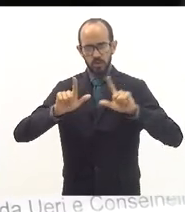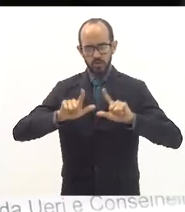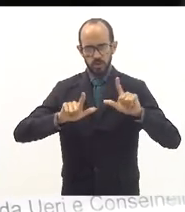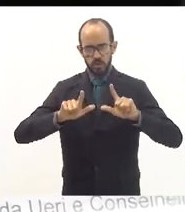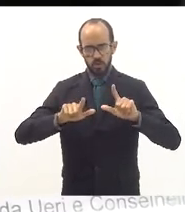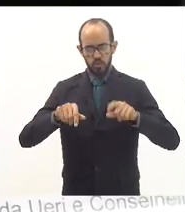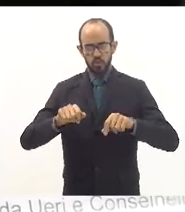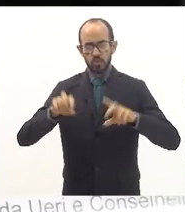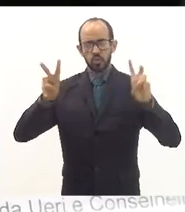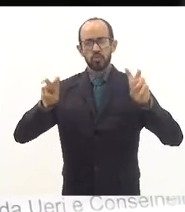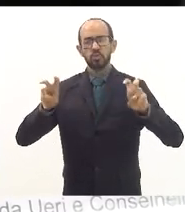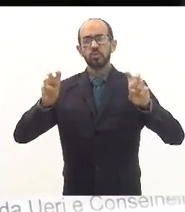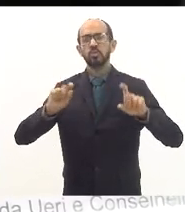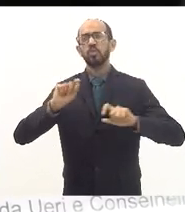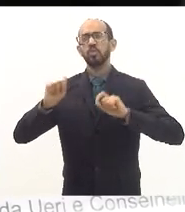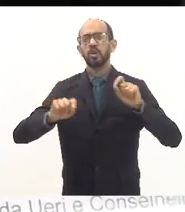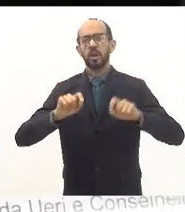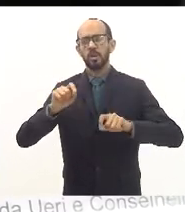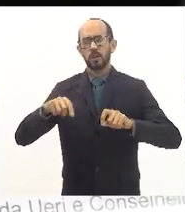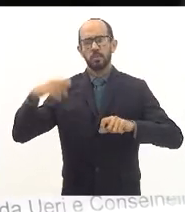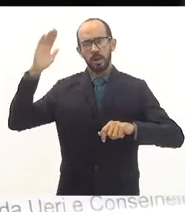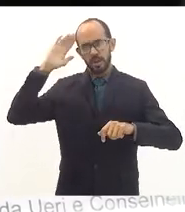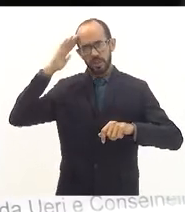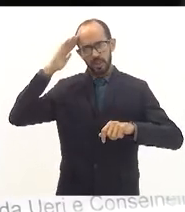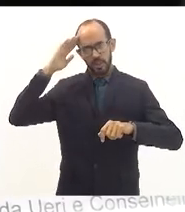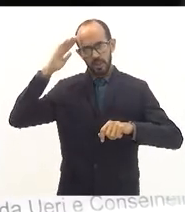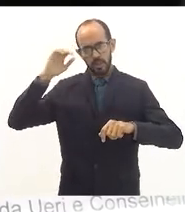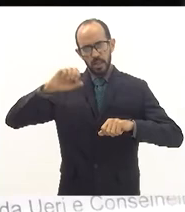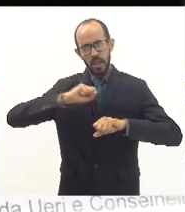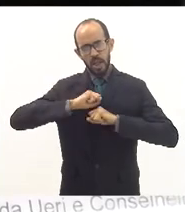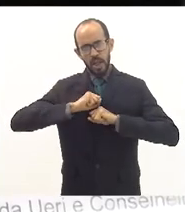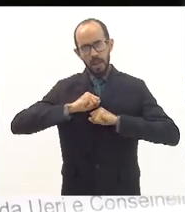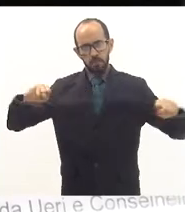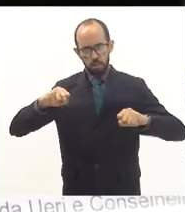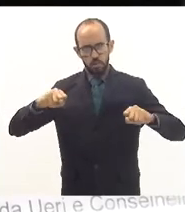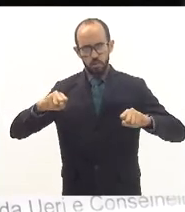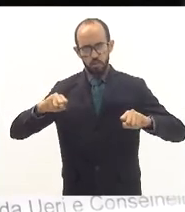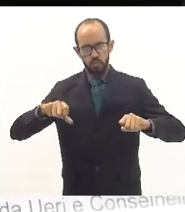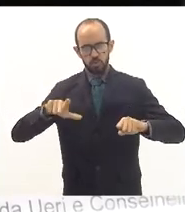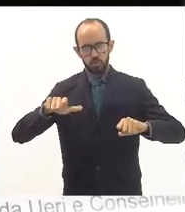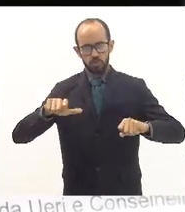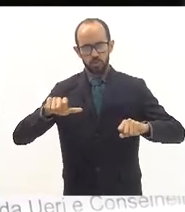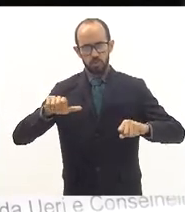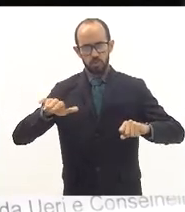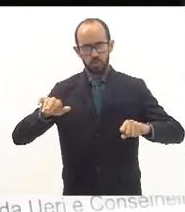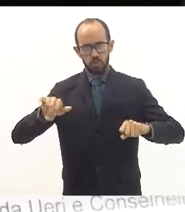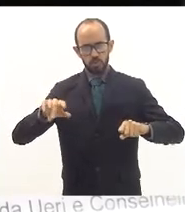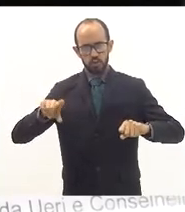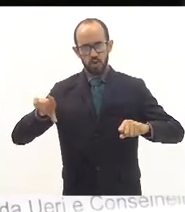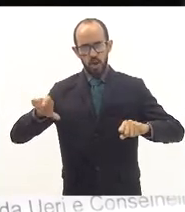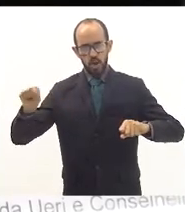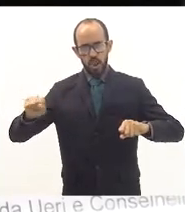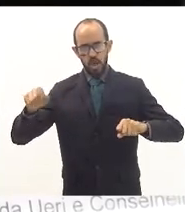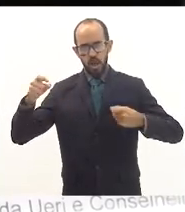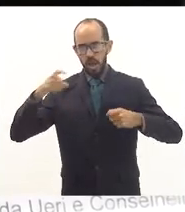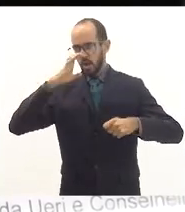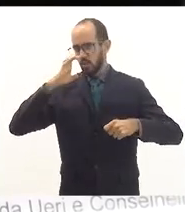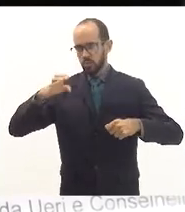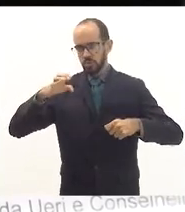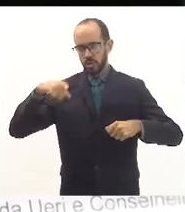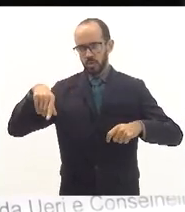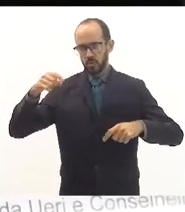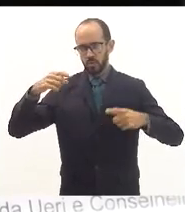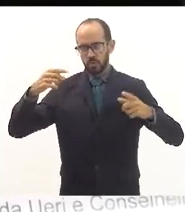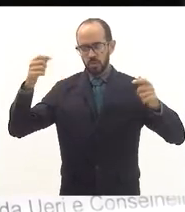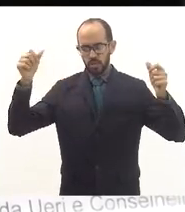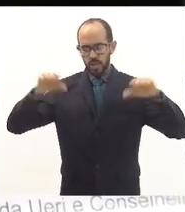o título era o seguinte: para entender a fúria de Brizola, acusando de senilidade, declínio da